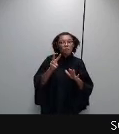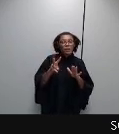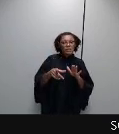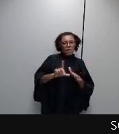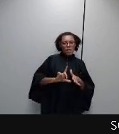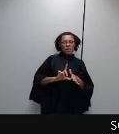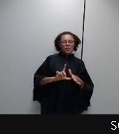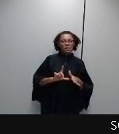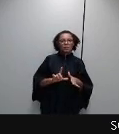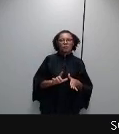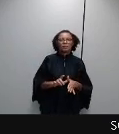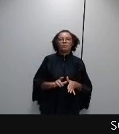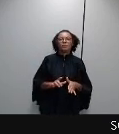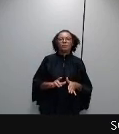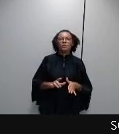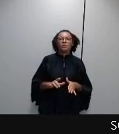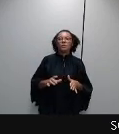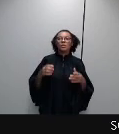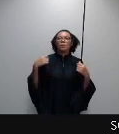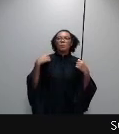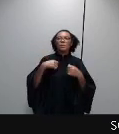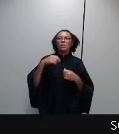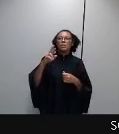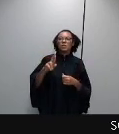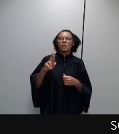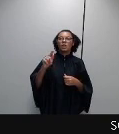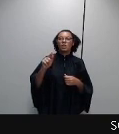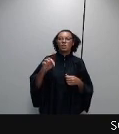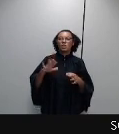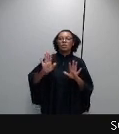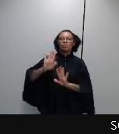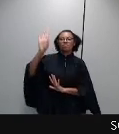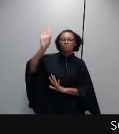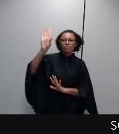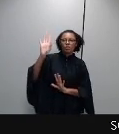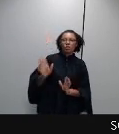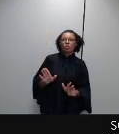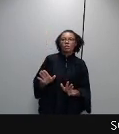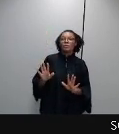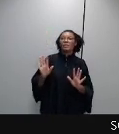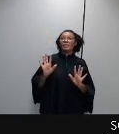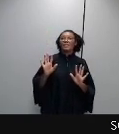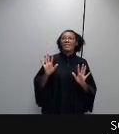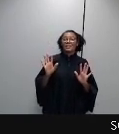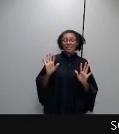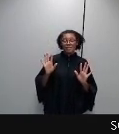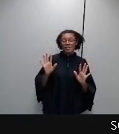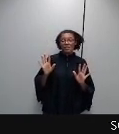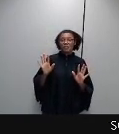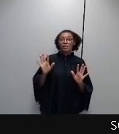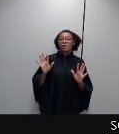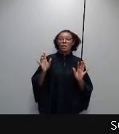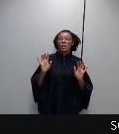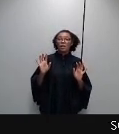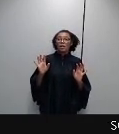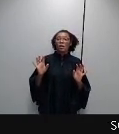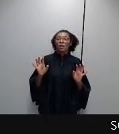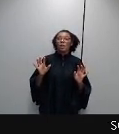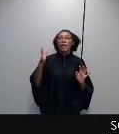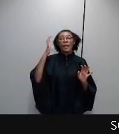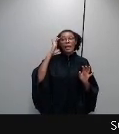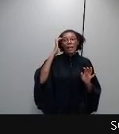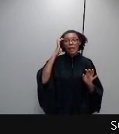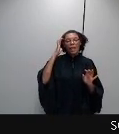diz Regina parece que gosta de se manifestar já não bebês o seu apresentam acho excelente